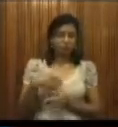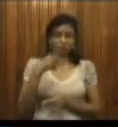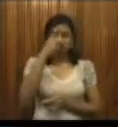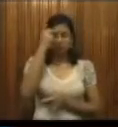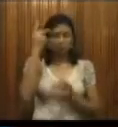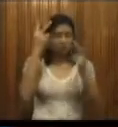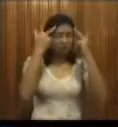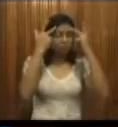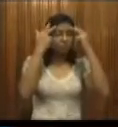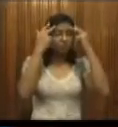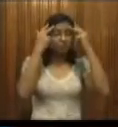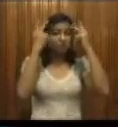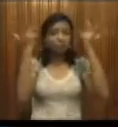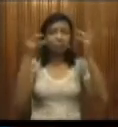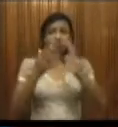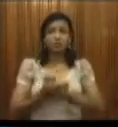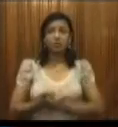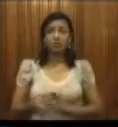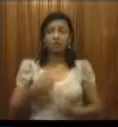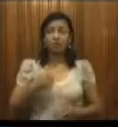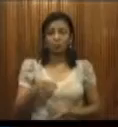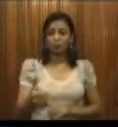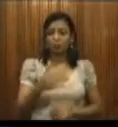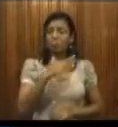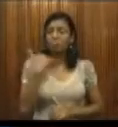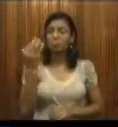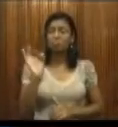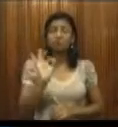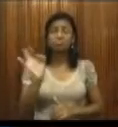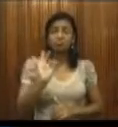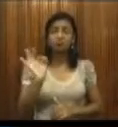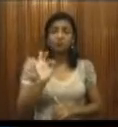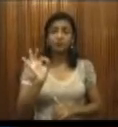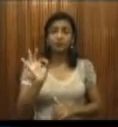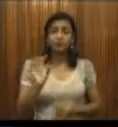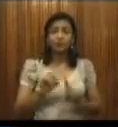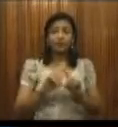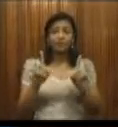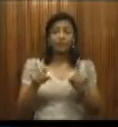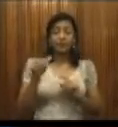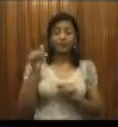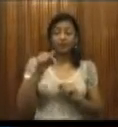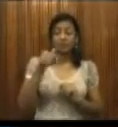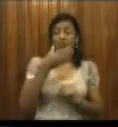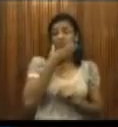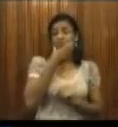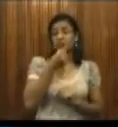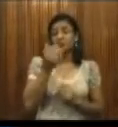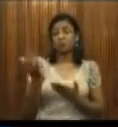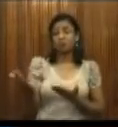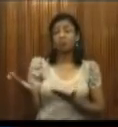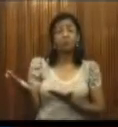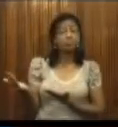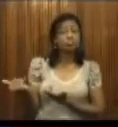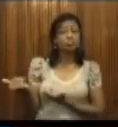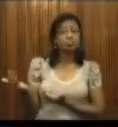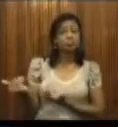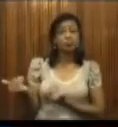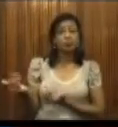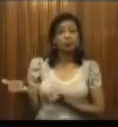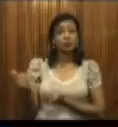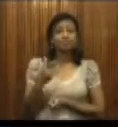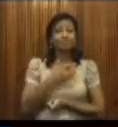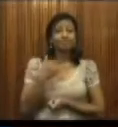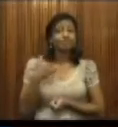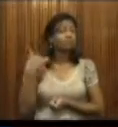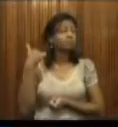isso não se aplica a mim, porque eu não estou à beira da morte. Mas observe que não é este o caso. Ainda que nessa situação